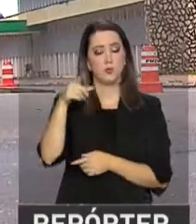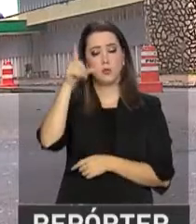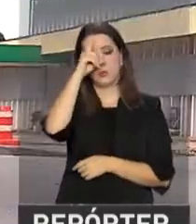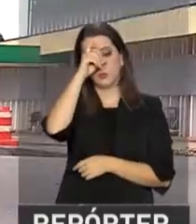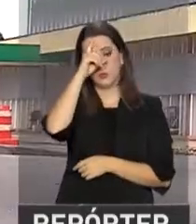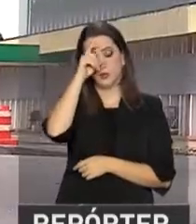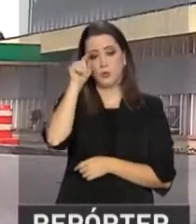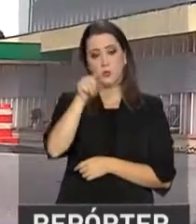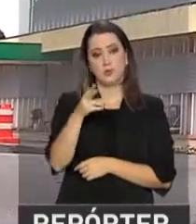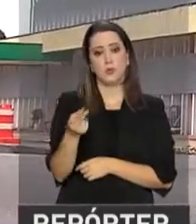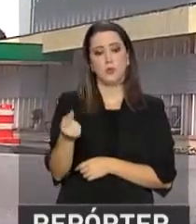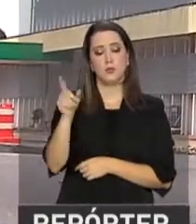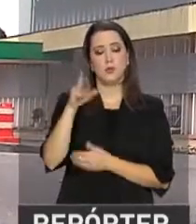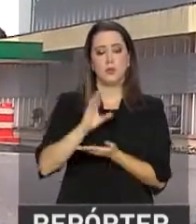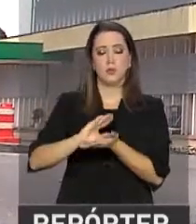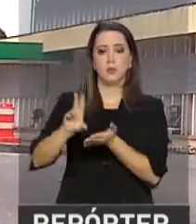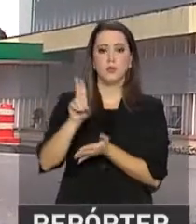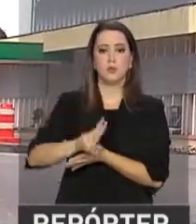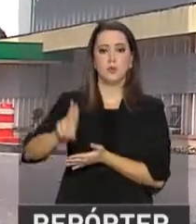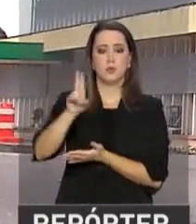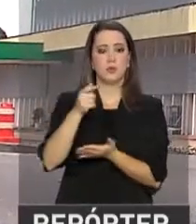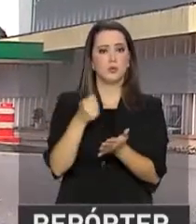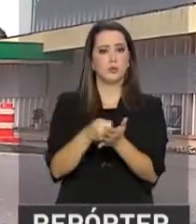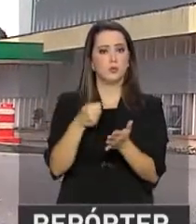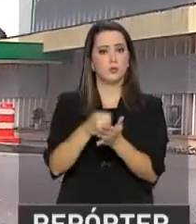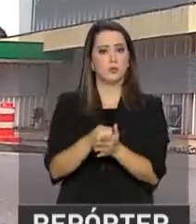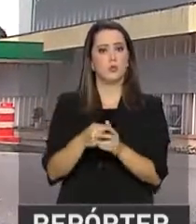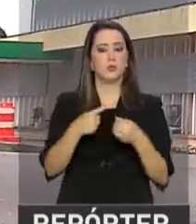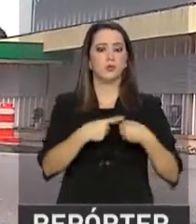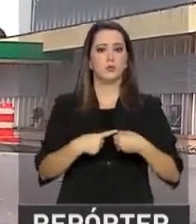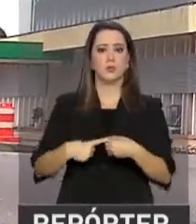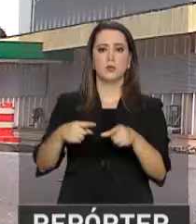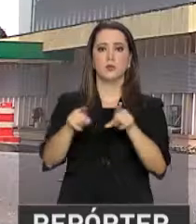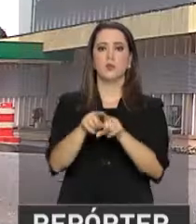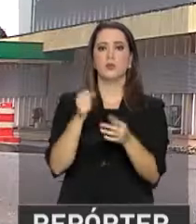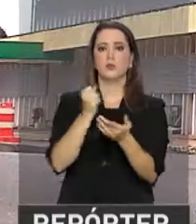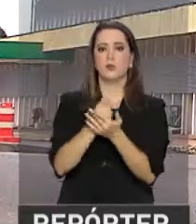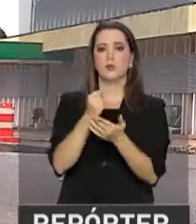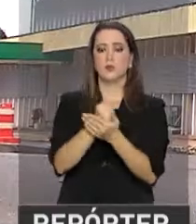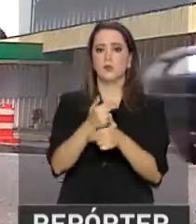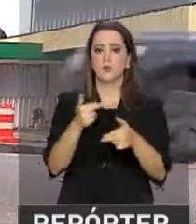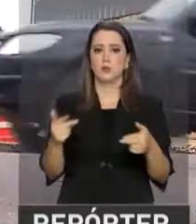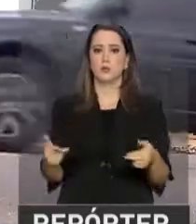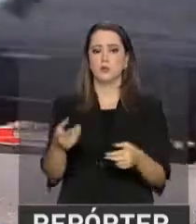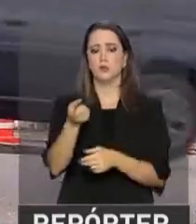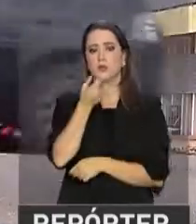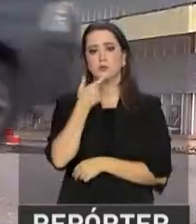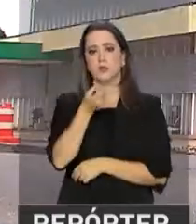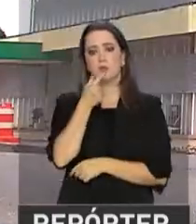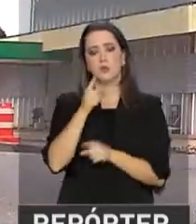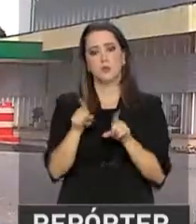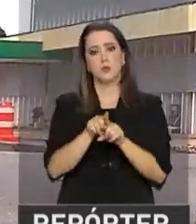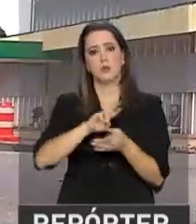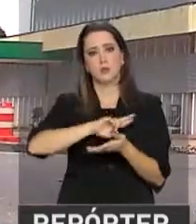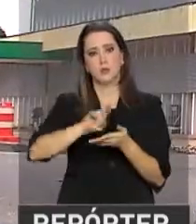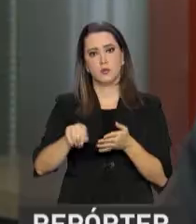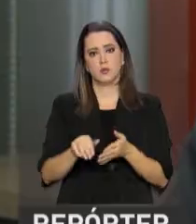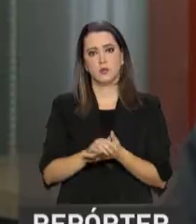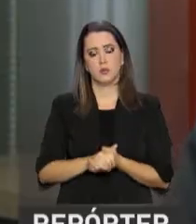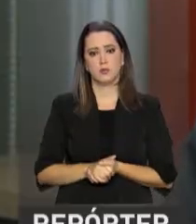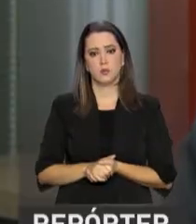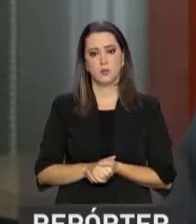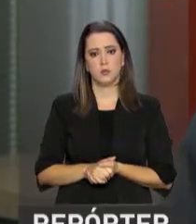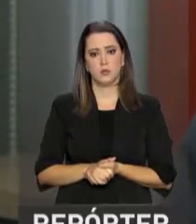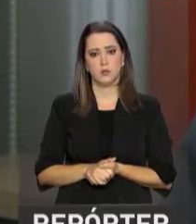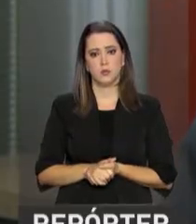brasília o dinheiro será usado no custeio das unidades compra de materiais de medicamentos entre outras